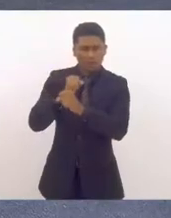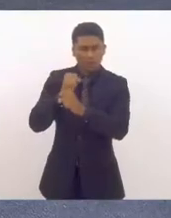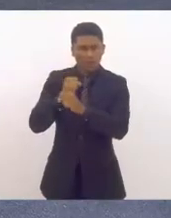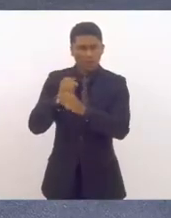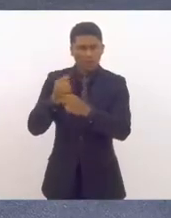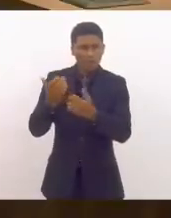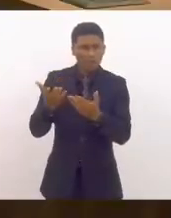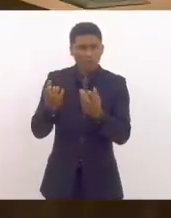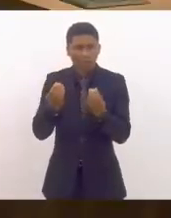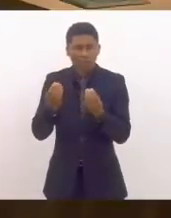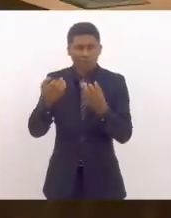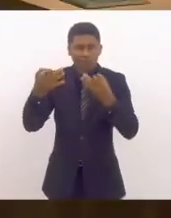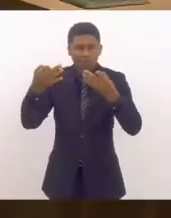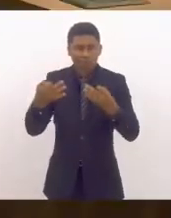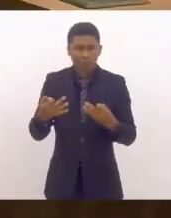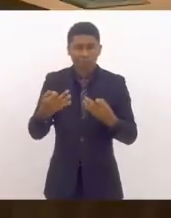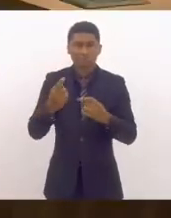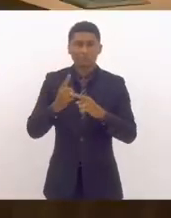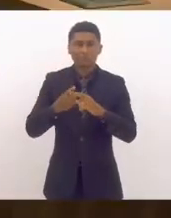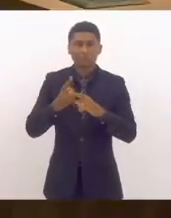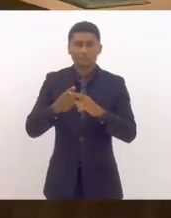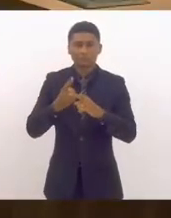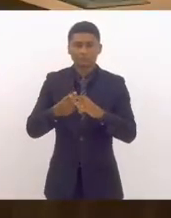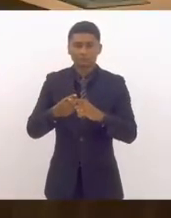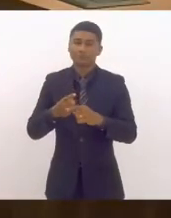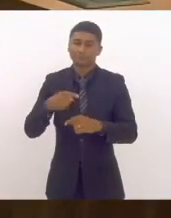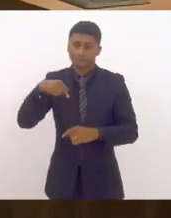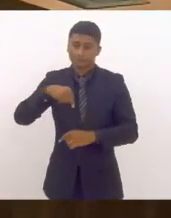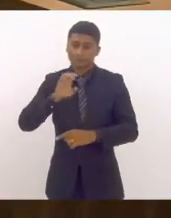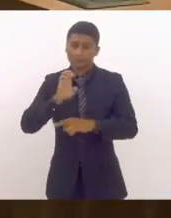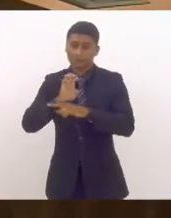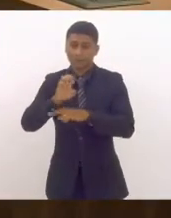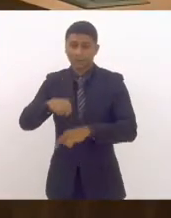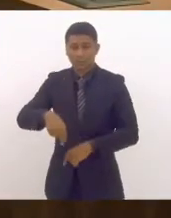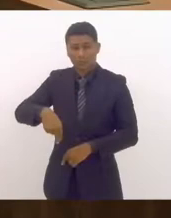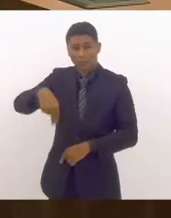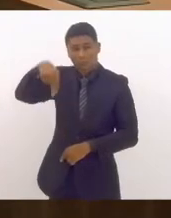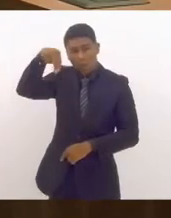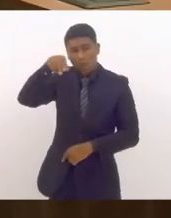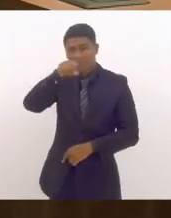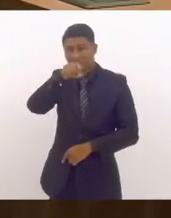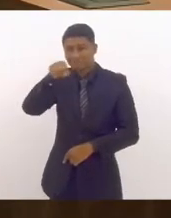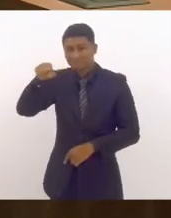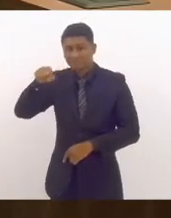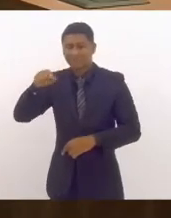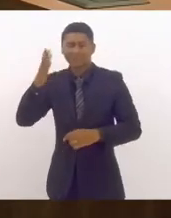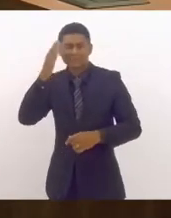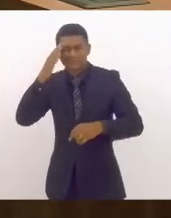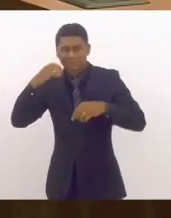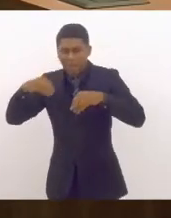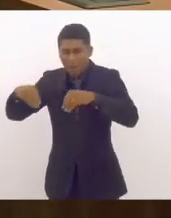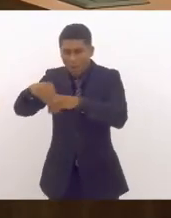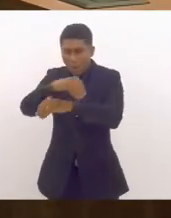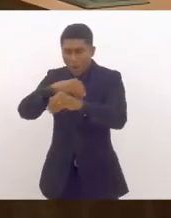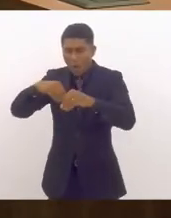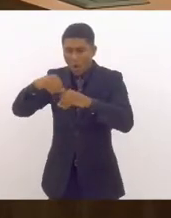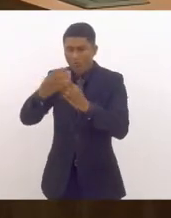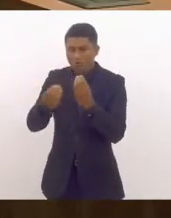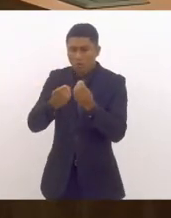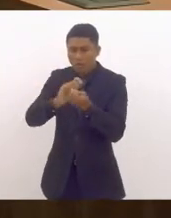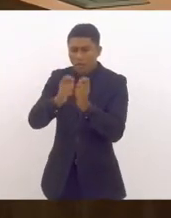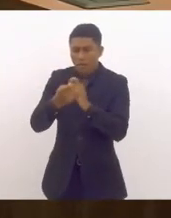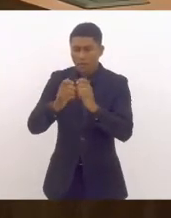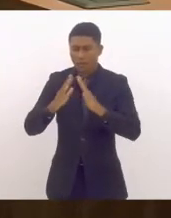da questão geográfica do norte e noroeste do Estado. Então, de fato, é necessário que haja um programa